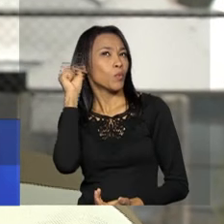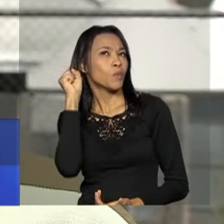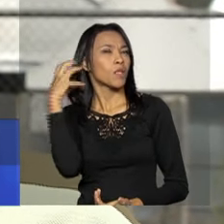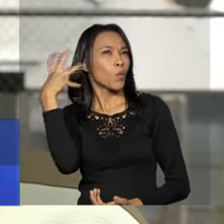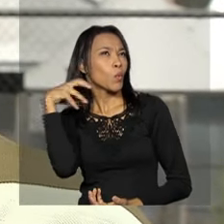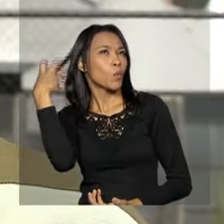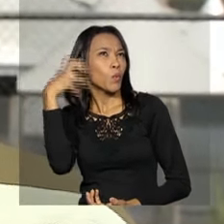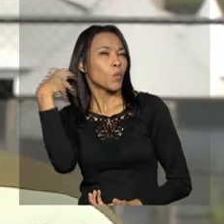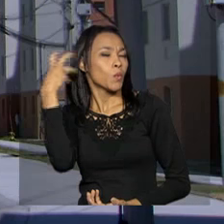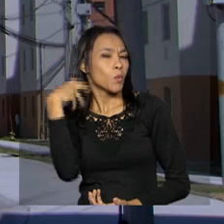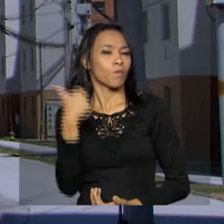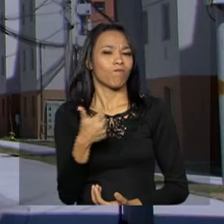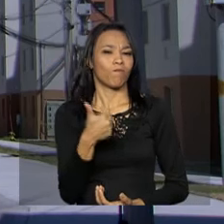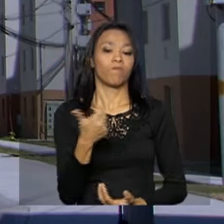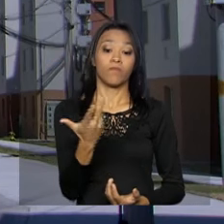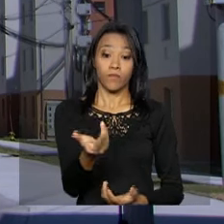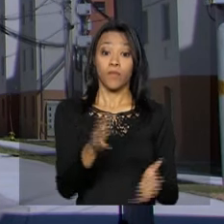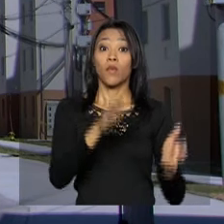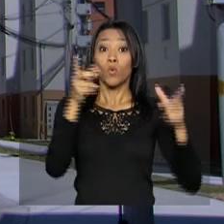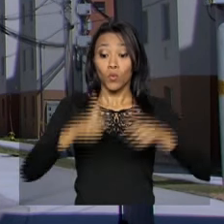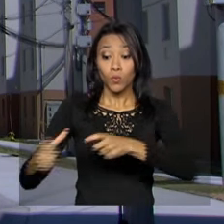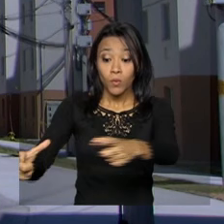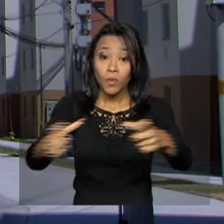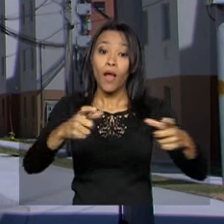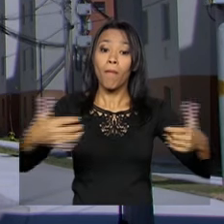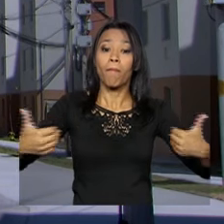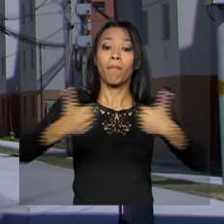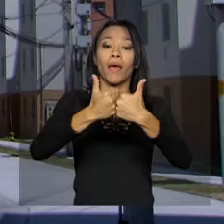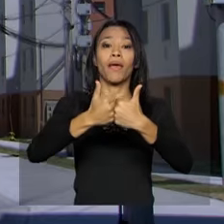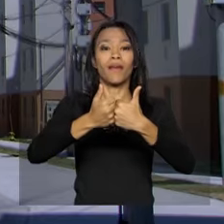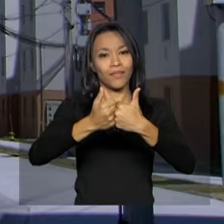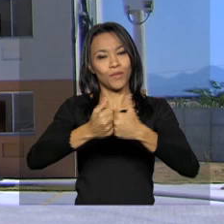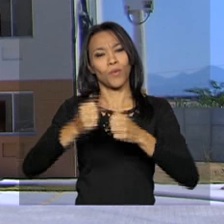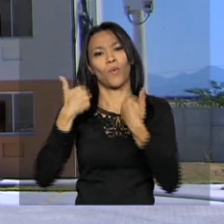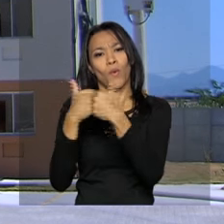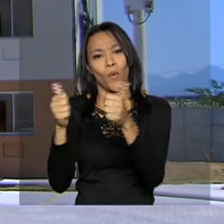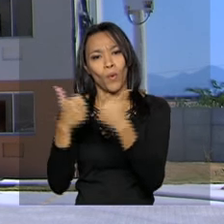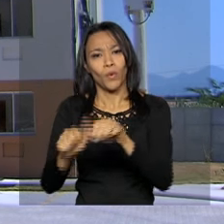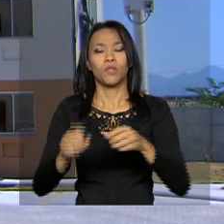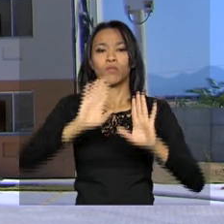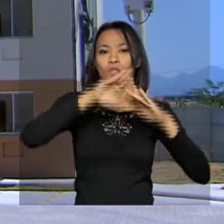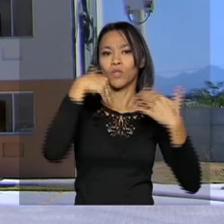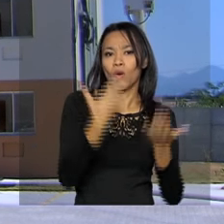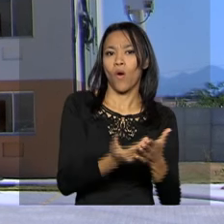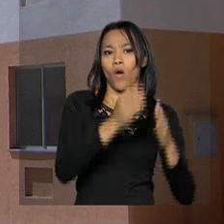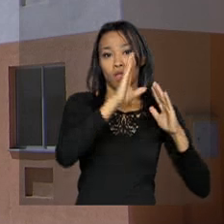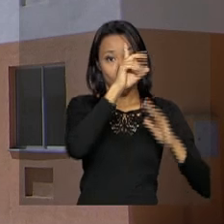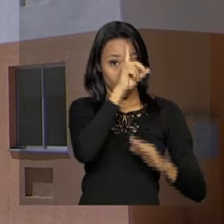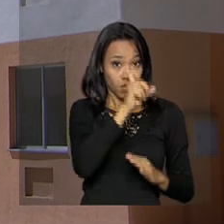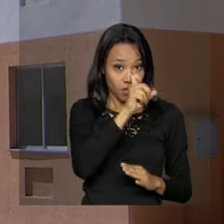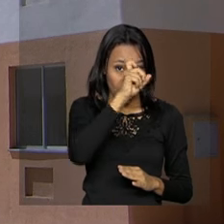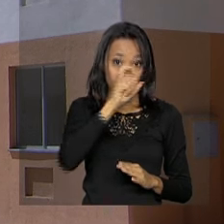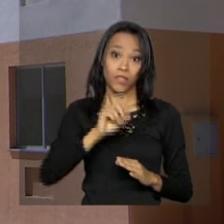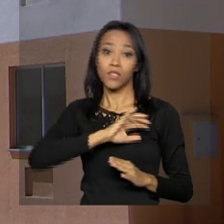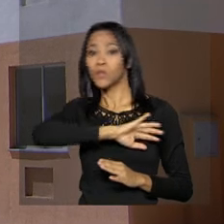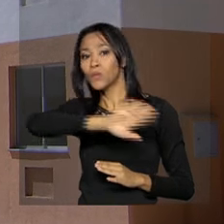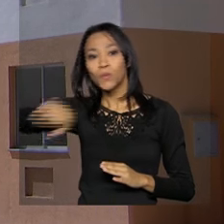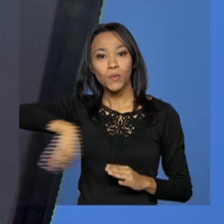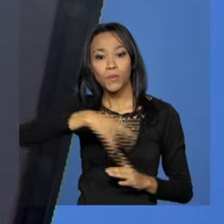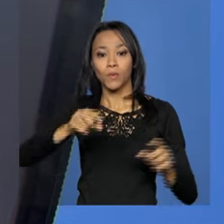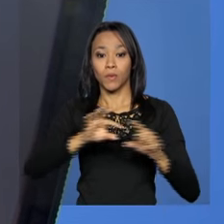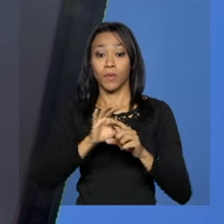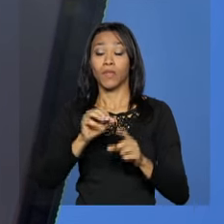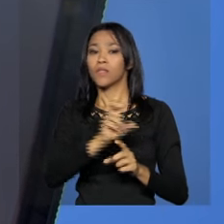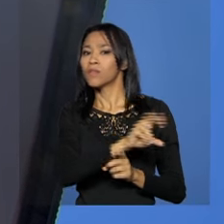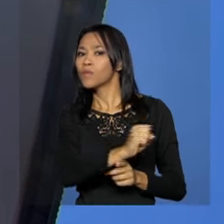musiquinha, um som ambiente. Os residenciais ficam próximos a linhas de ônibus, escolas e hospitais e somam um total de